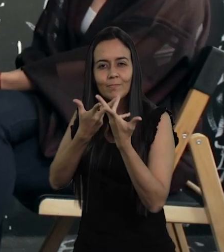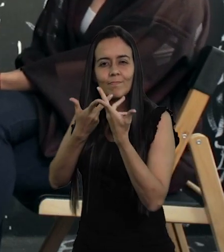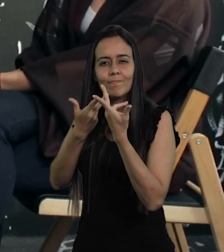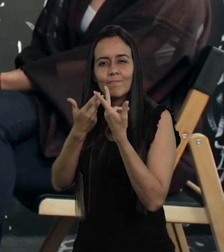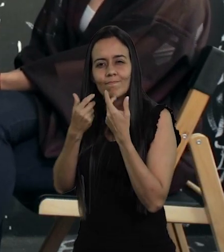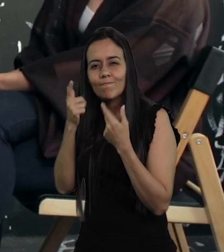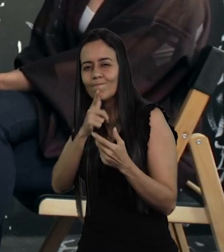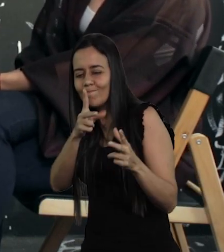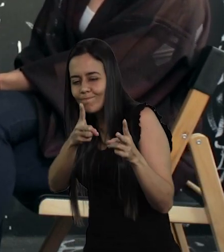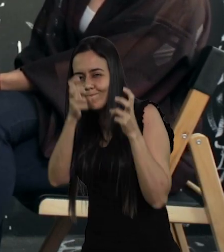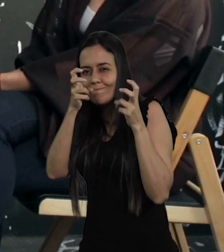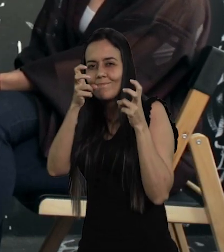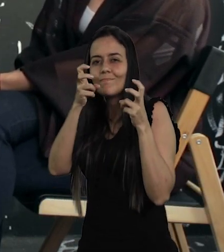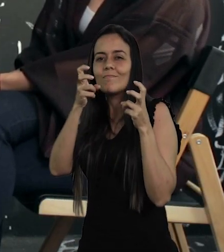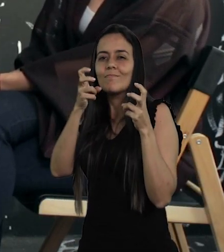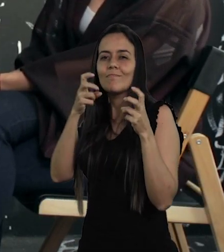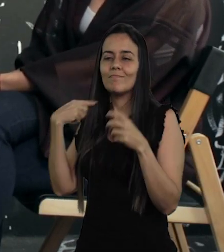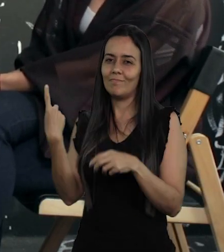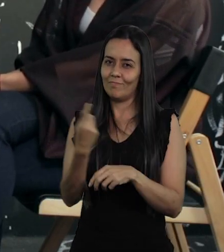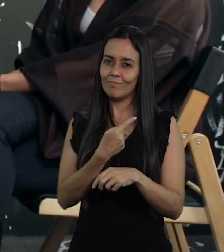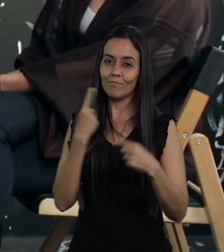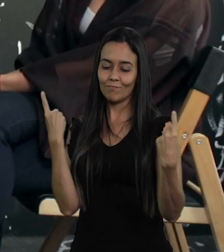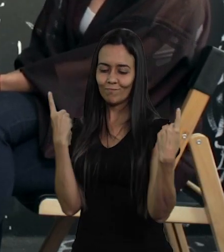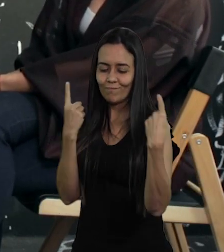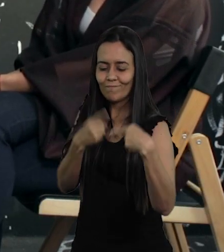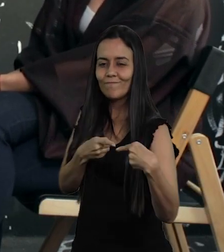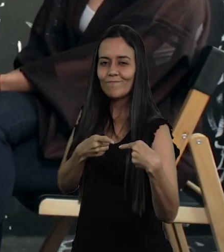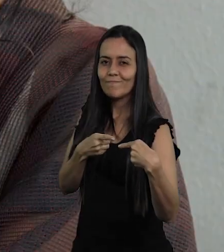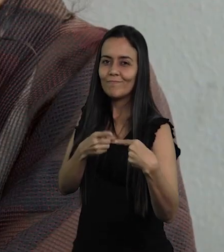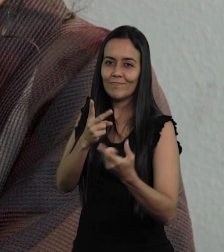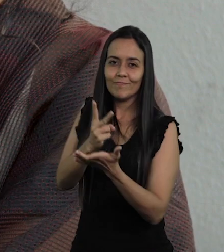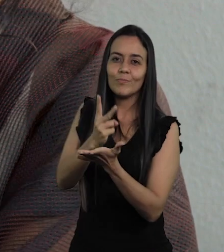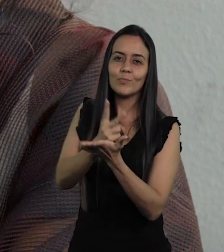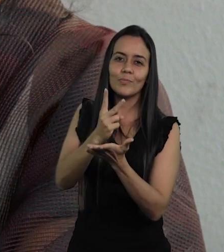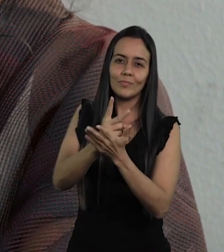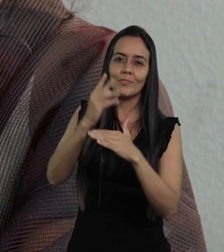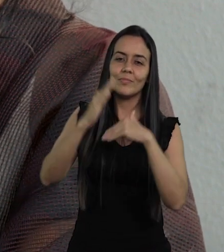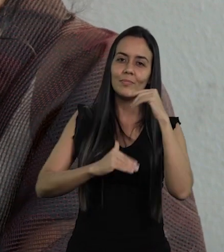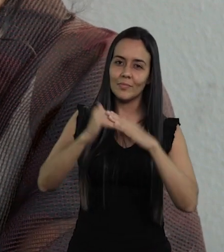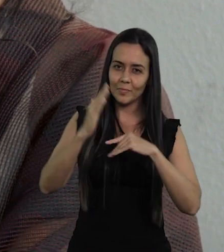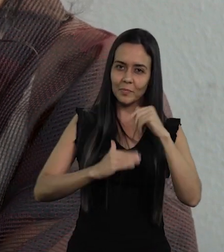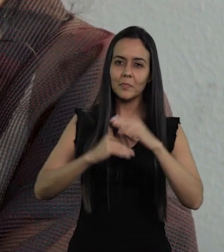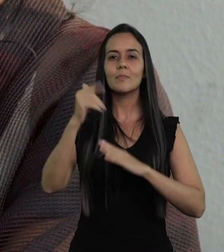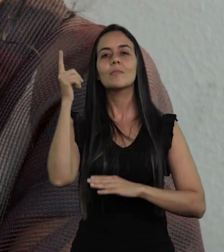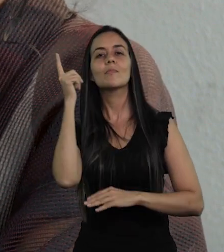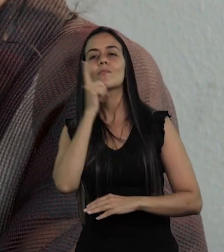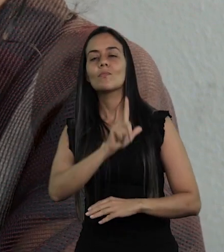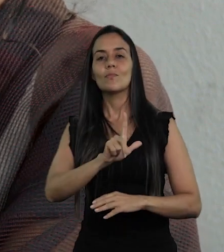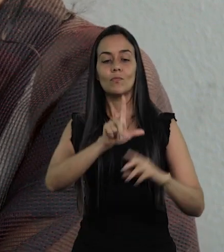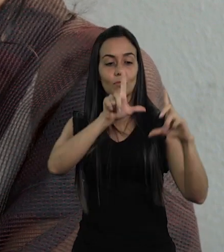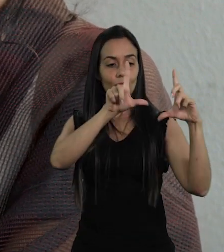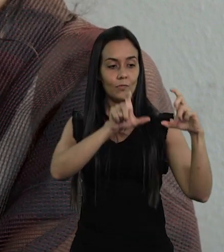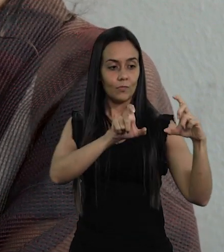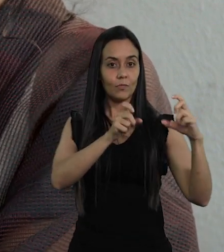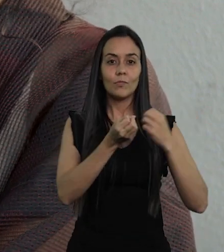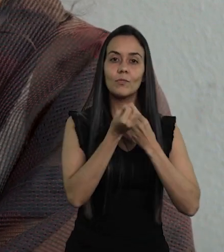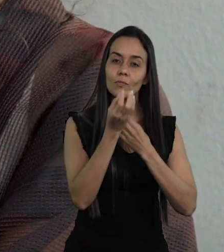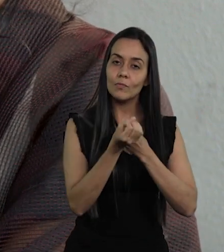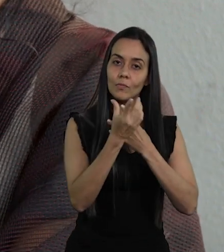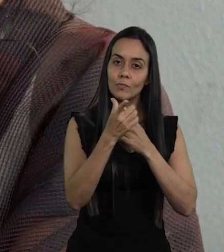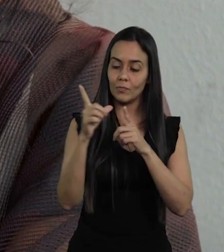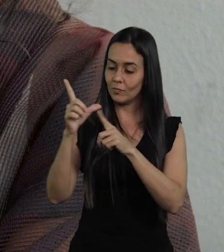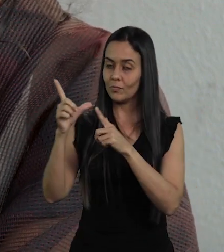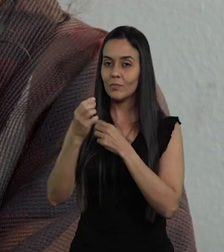maravilhoso. É verdade, é verdade. E é um desafio também, né? Porque... você abrir esse espaço, né, para olhar de forma